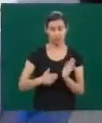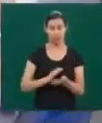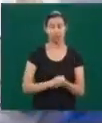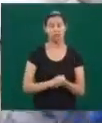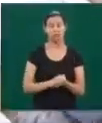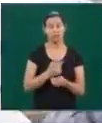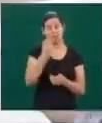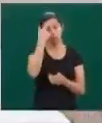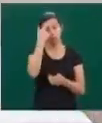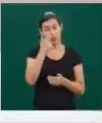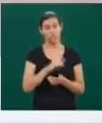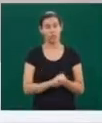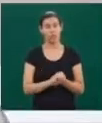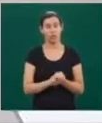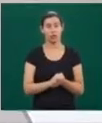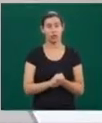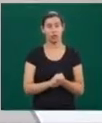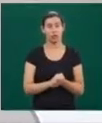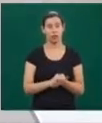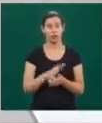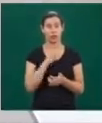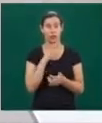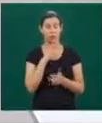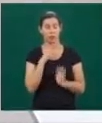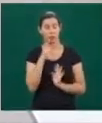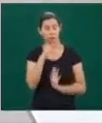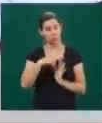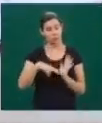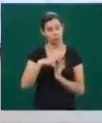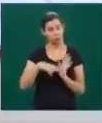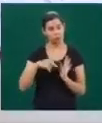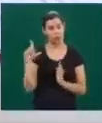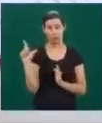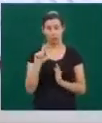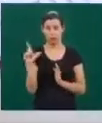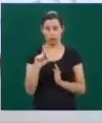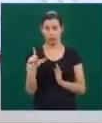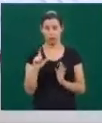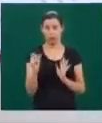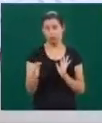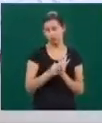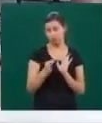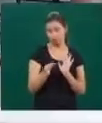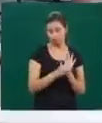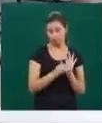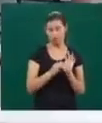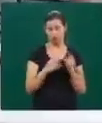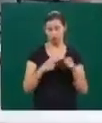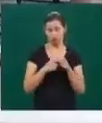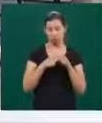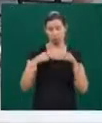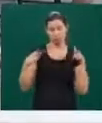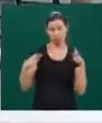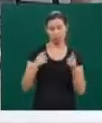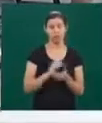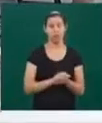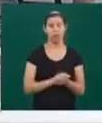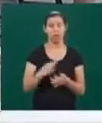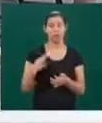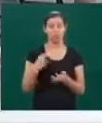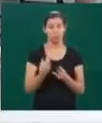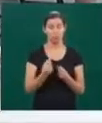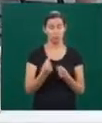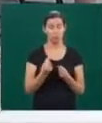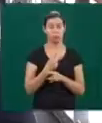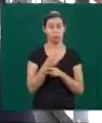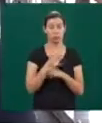é ampliar o conhecimento de leitura, literatura e crítica. Muita gente procura o curso, pois vê aqui uma oportunidade de se